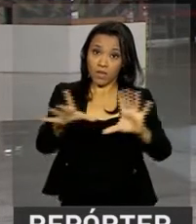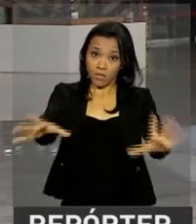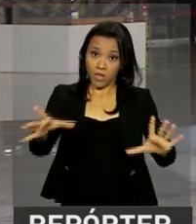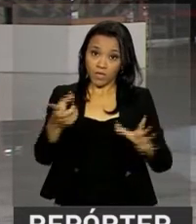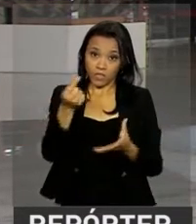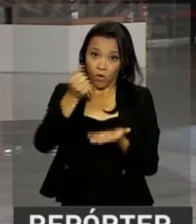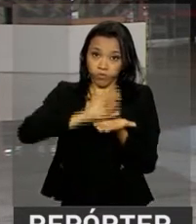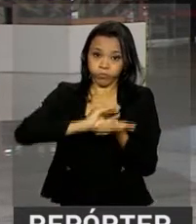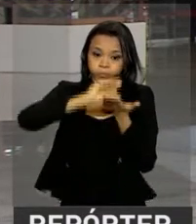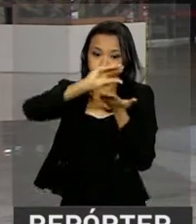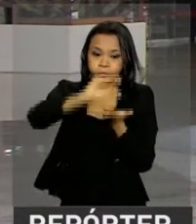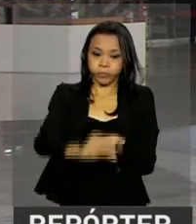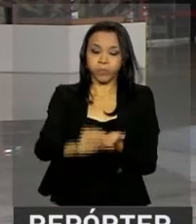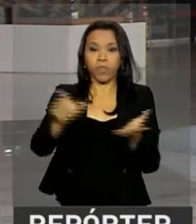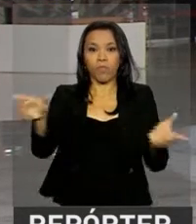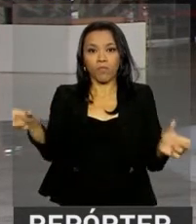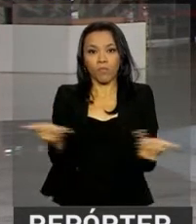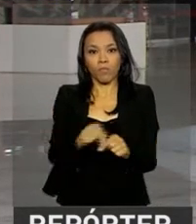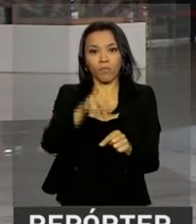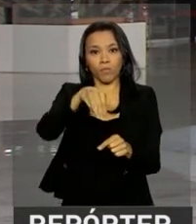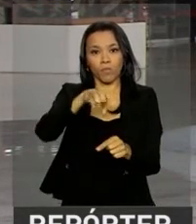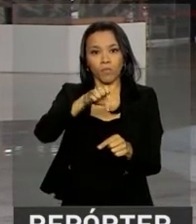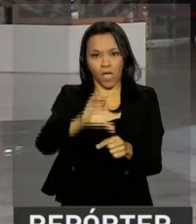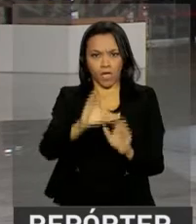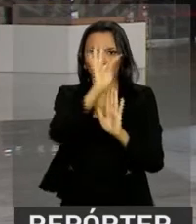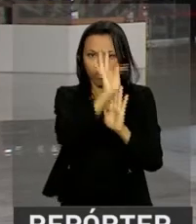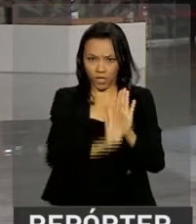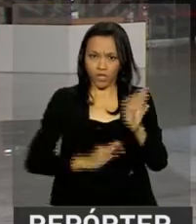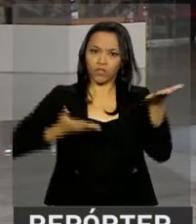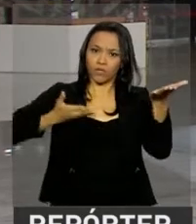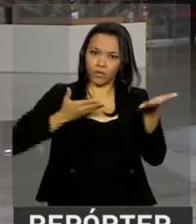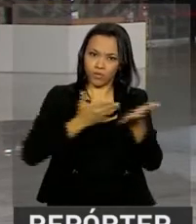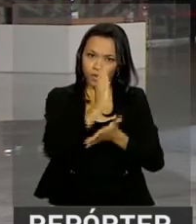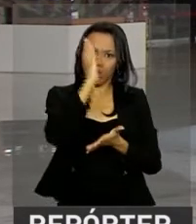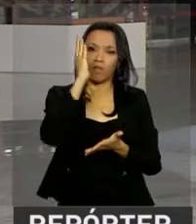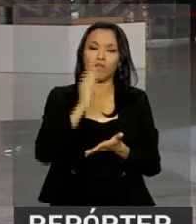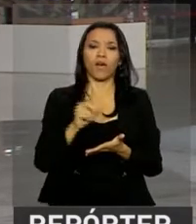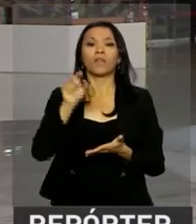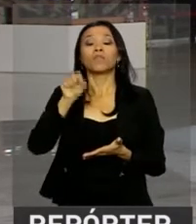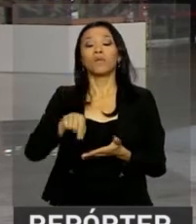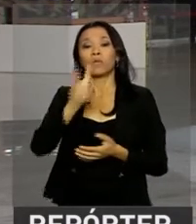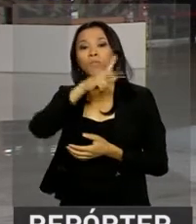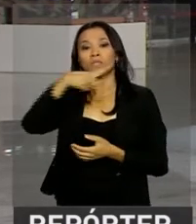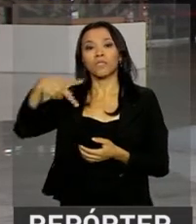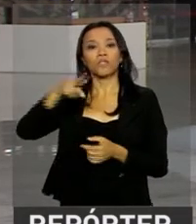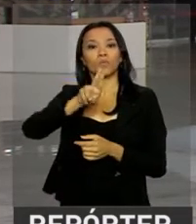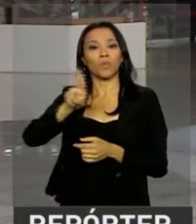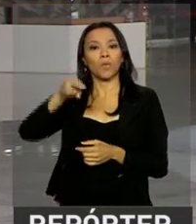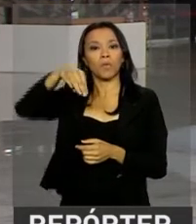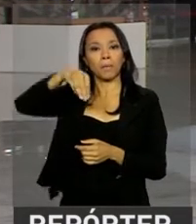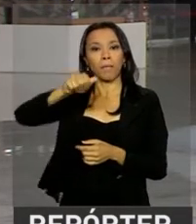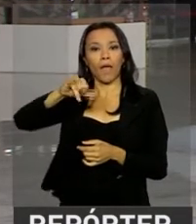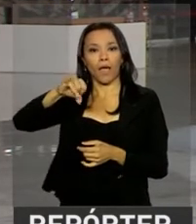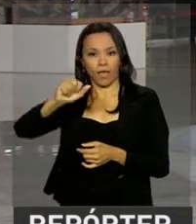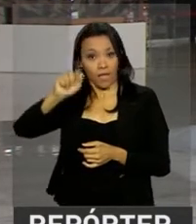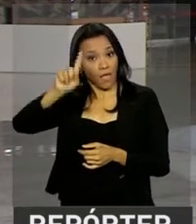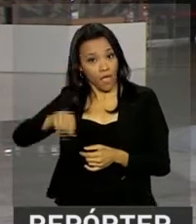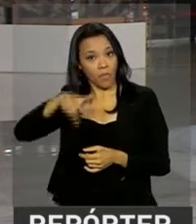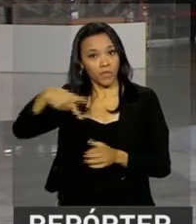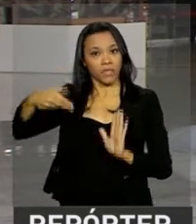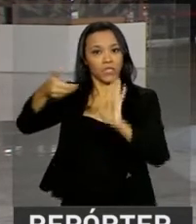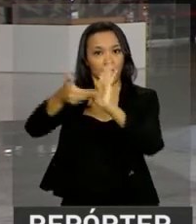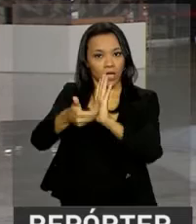ministério da educação o texto foi sancionado pelo presidente interino rodrigo maia e prevê a liberação